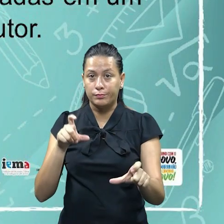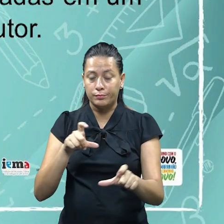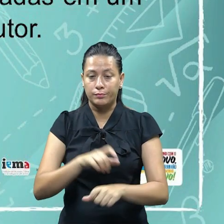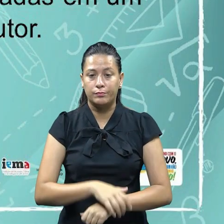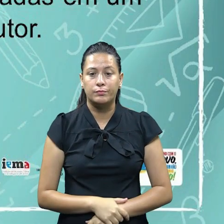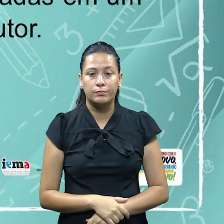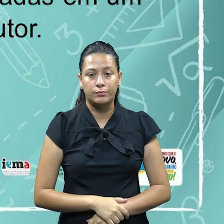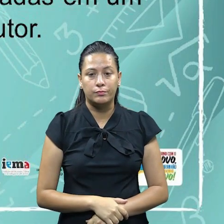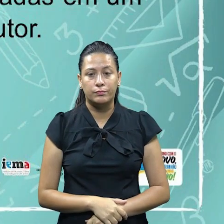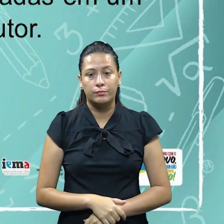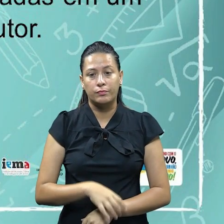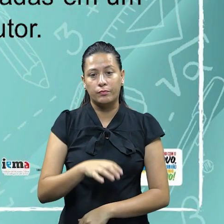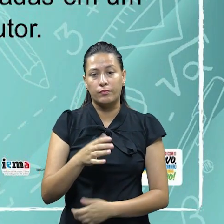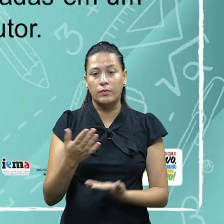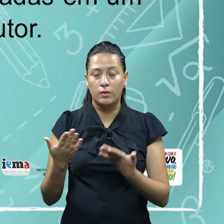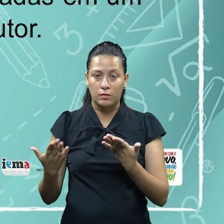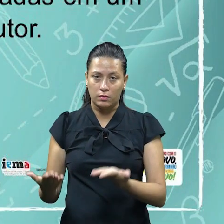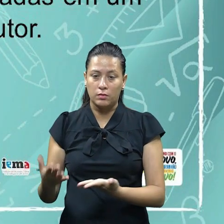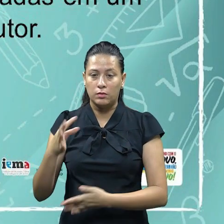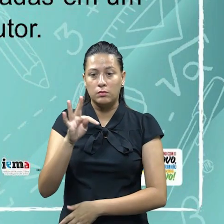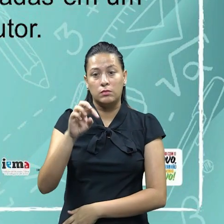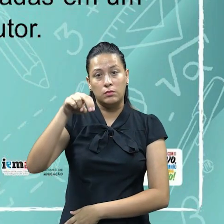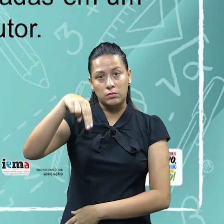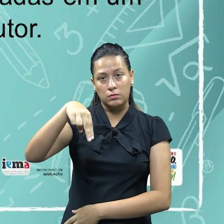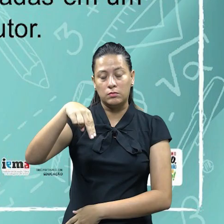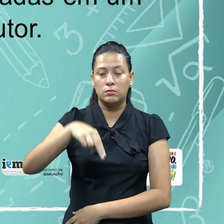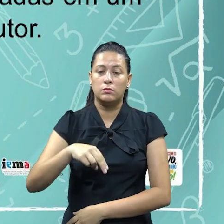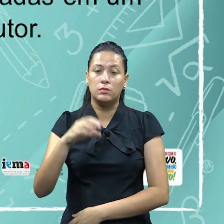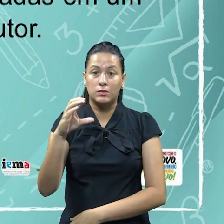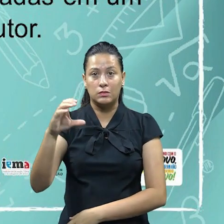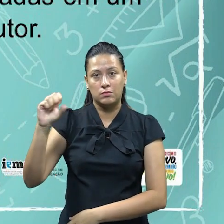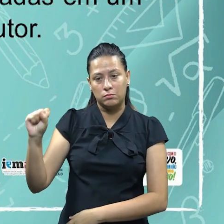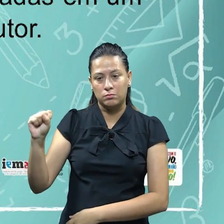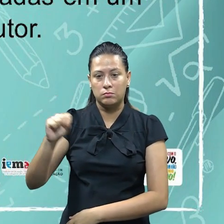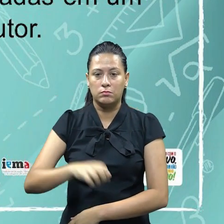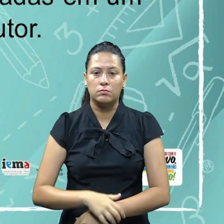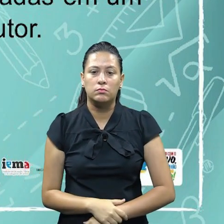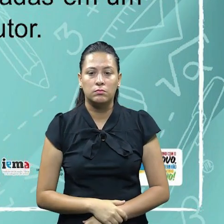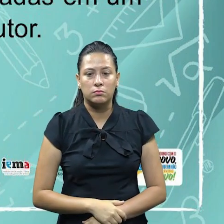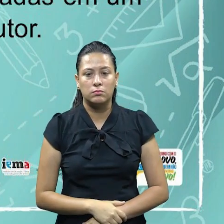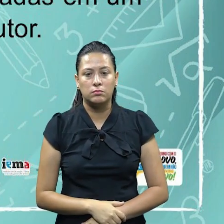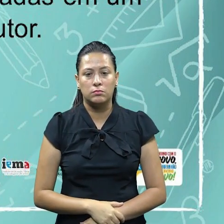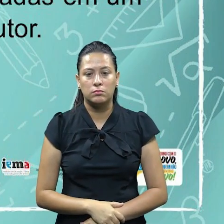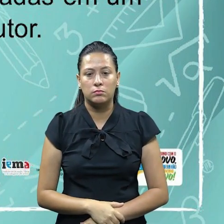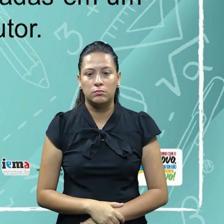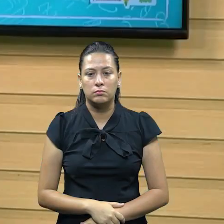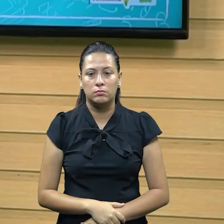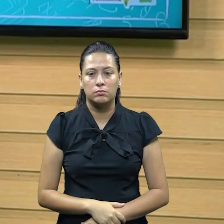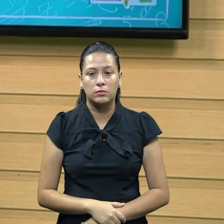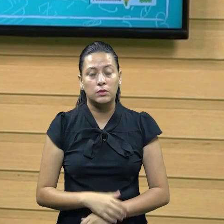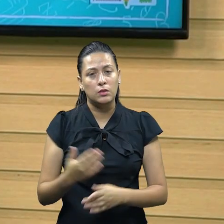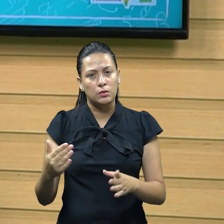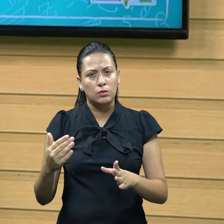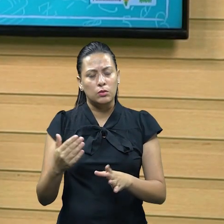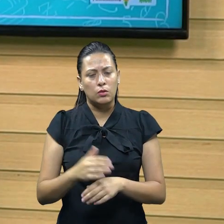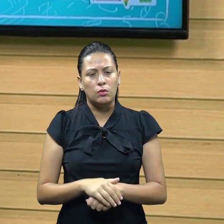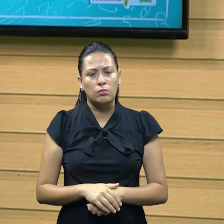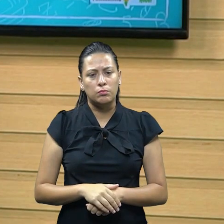Ainda do esquema TN, nós temos o TNCS, em que apenas